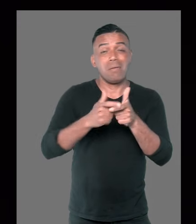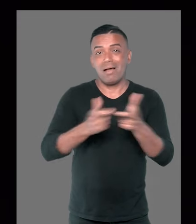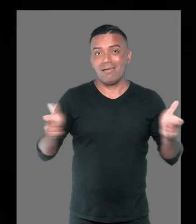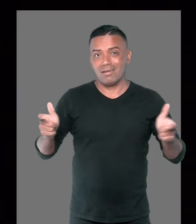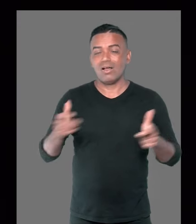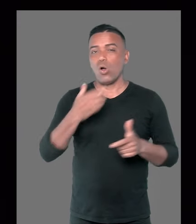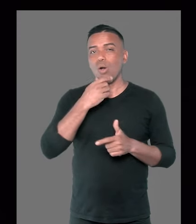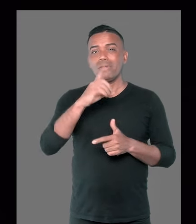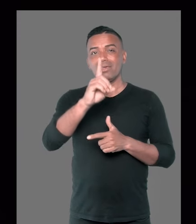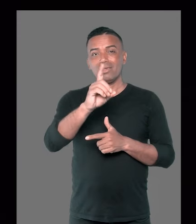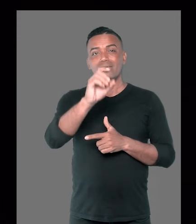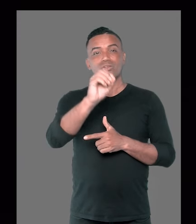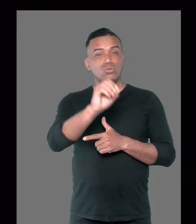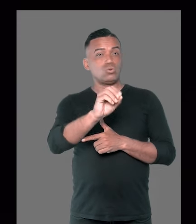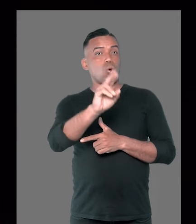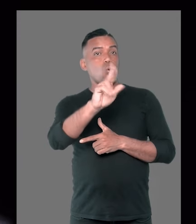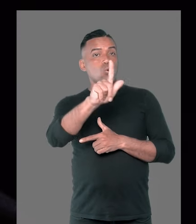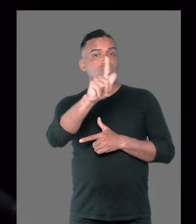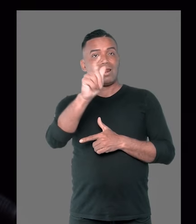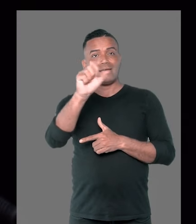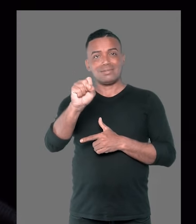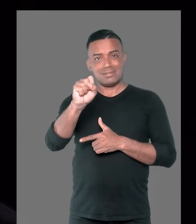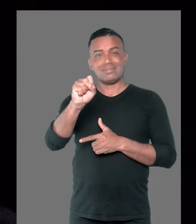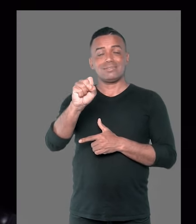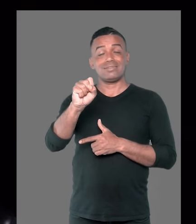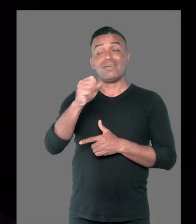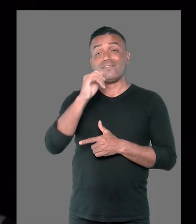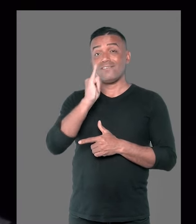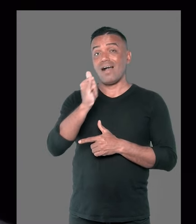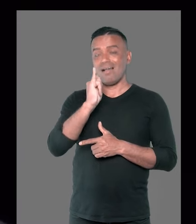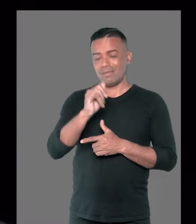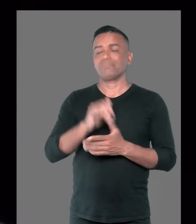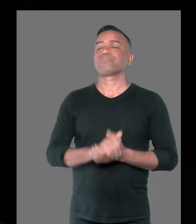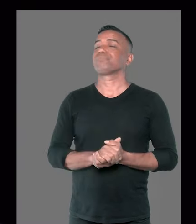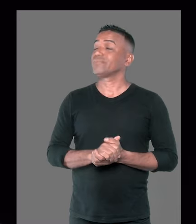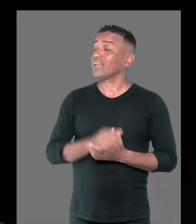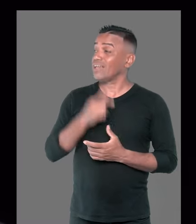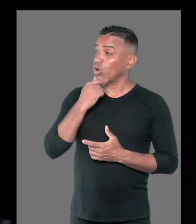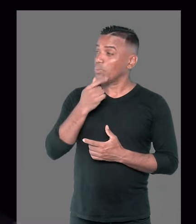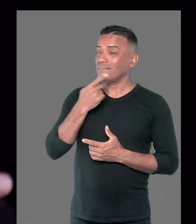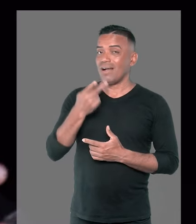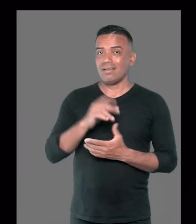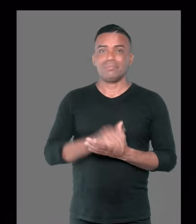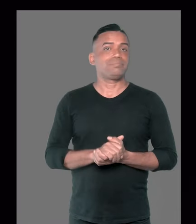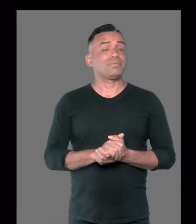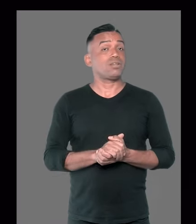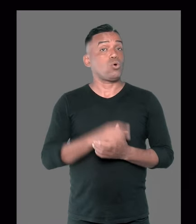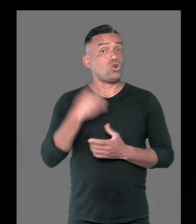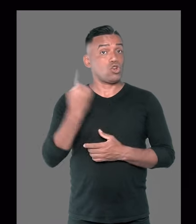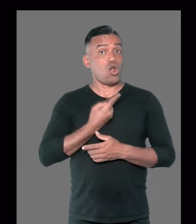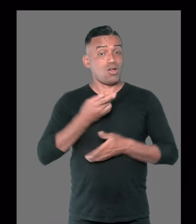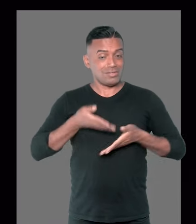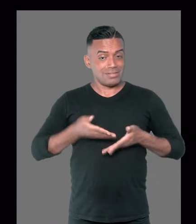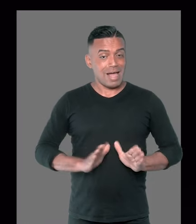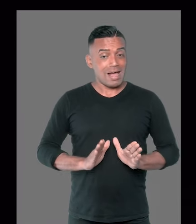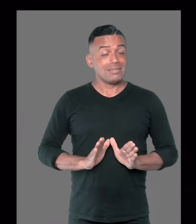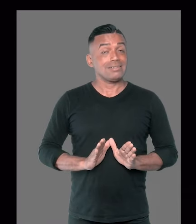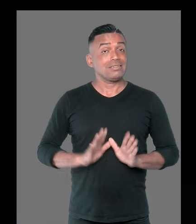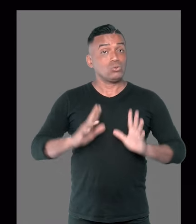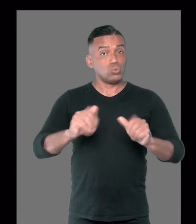Adams O do Mochileiro das Galáxias ele diz claramente Afonso que é o seguinte Adams diz que quando a gente nasce tudo que existe é